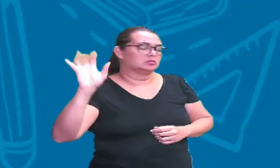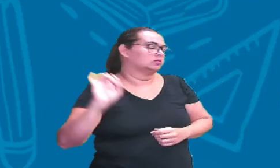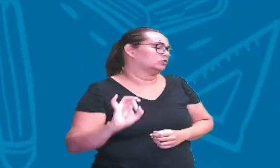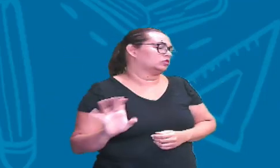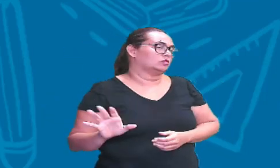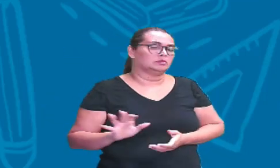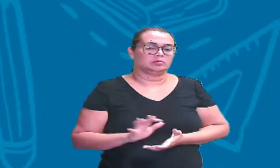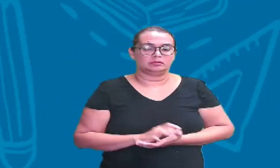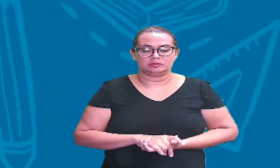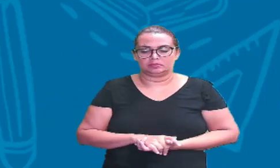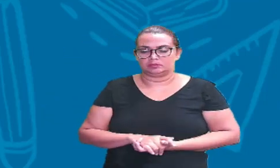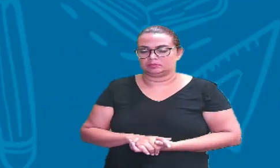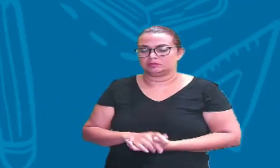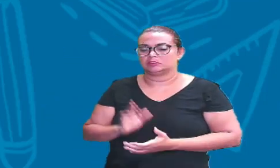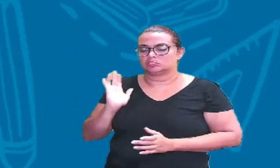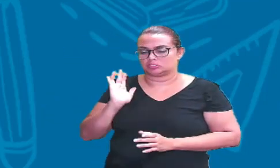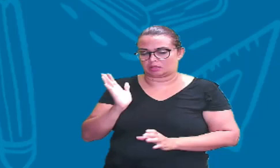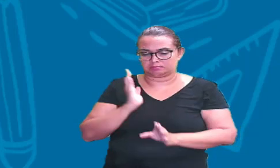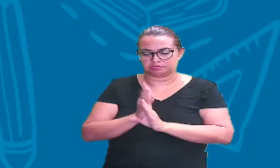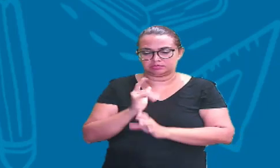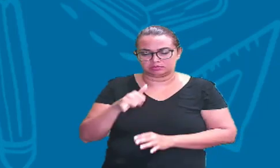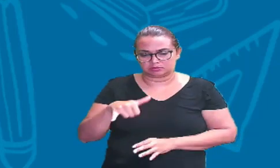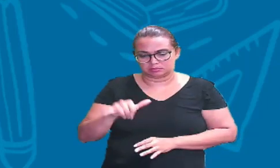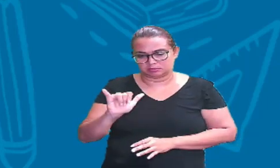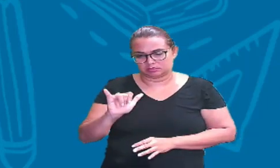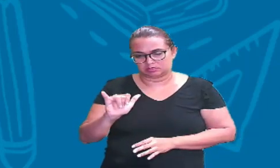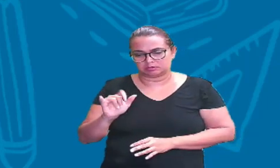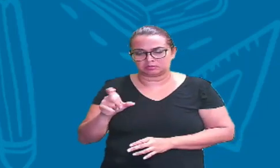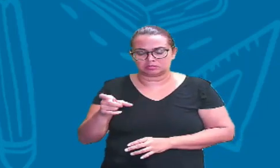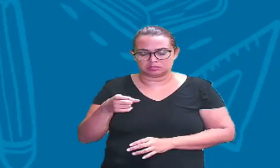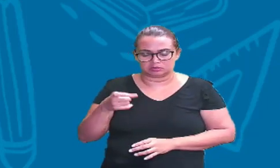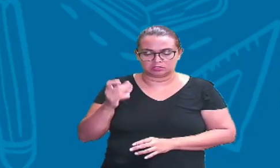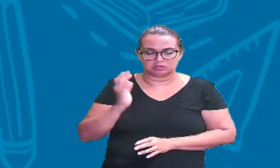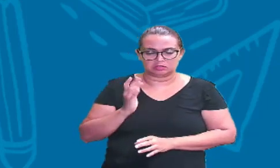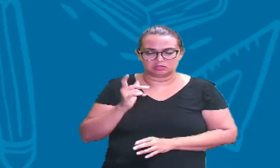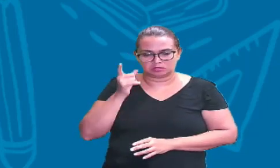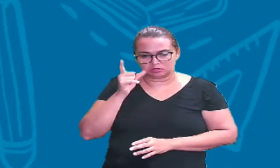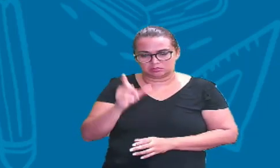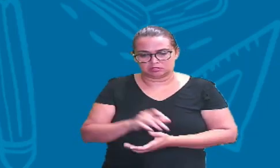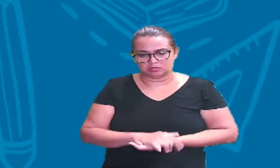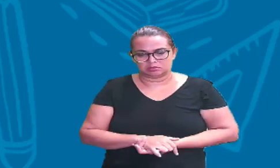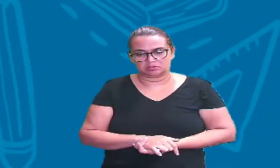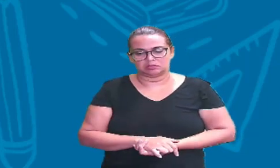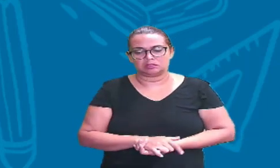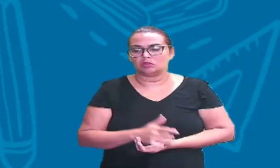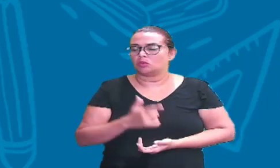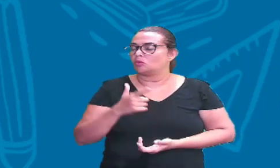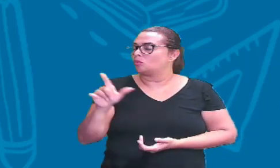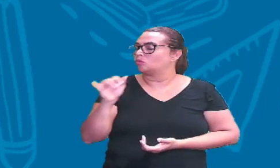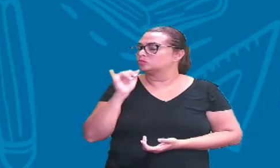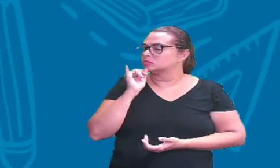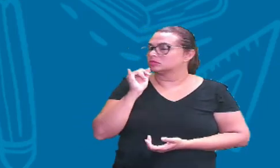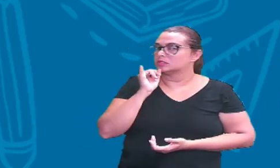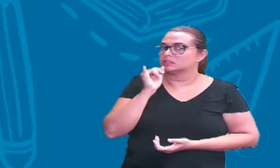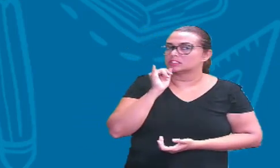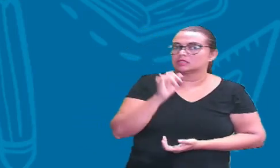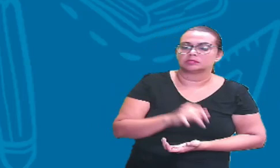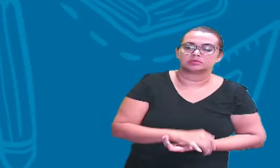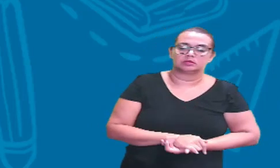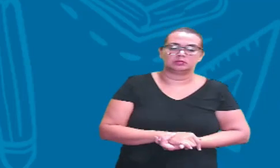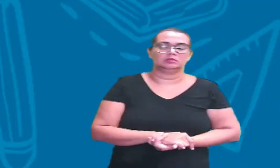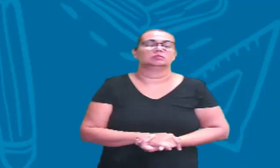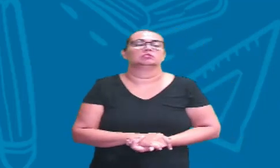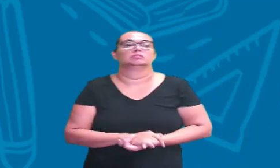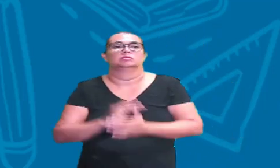lá. Descobri o valor de x, descobri o valor de y, ó. E agora, outro exemplo aqui, ó, com